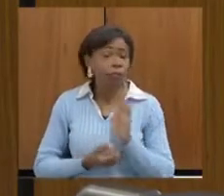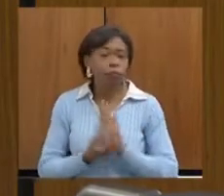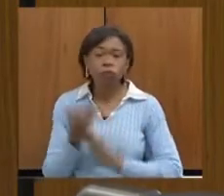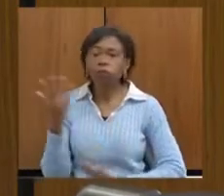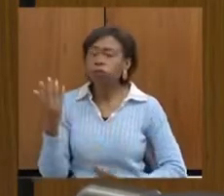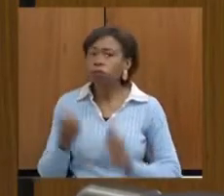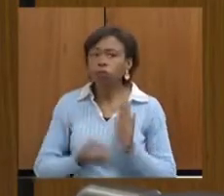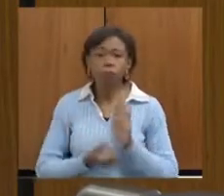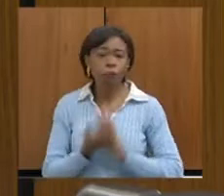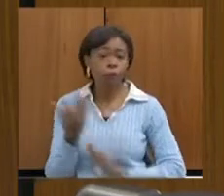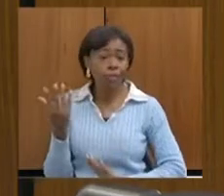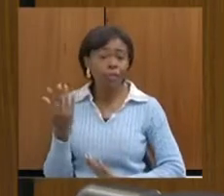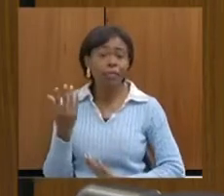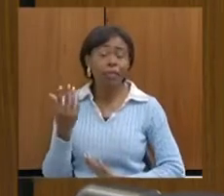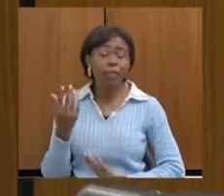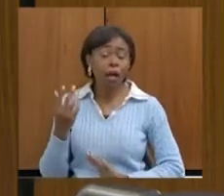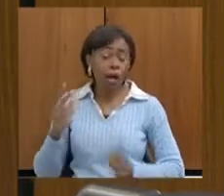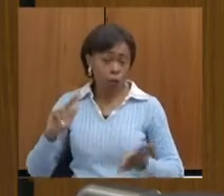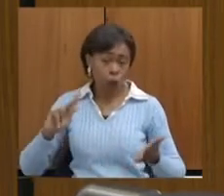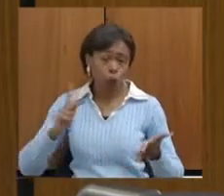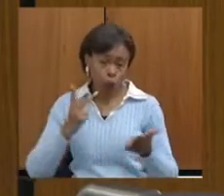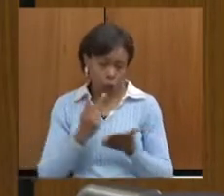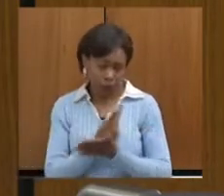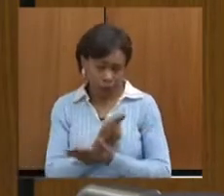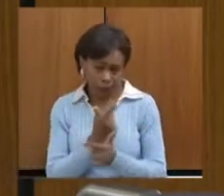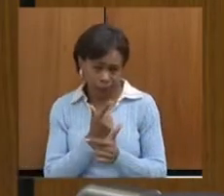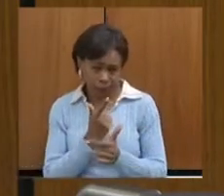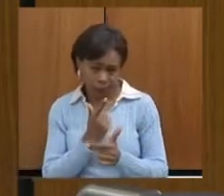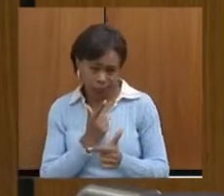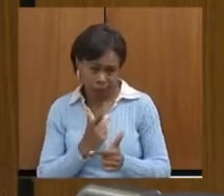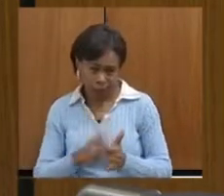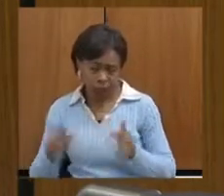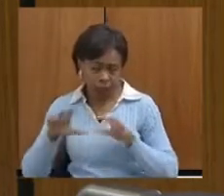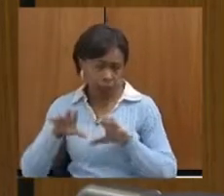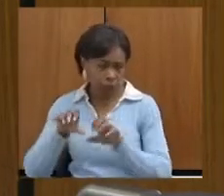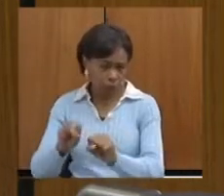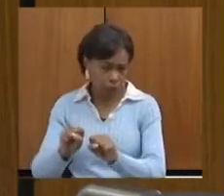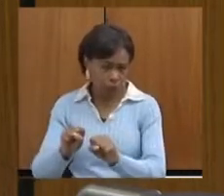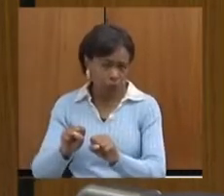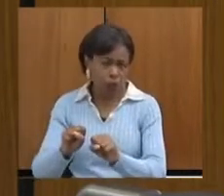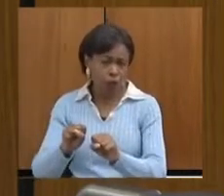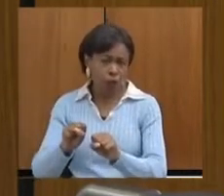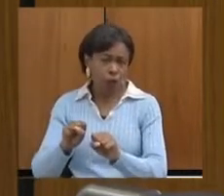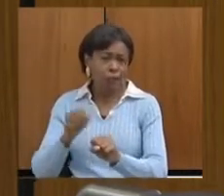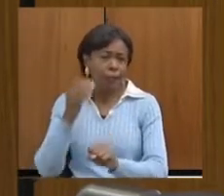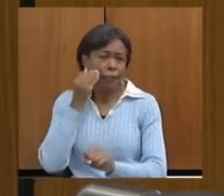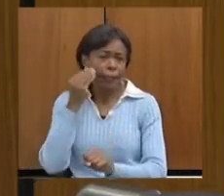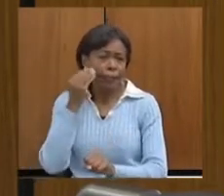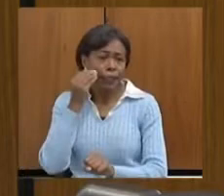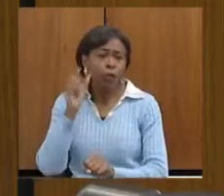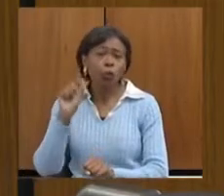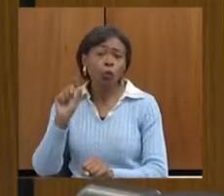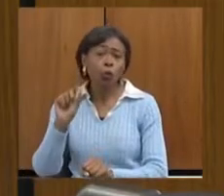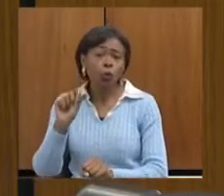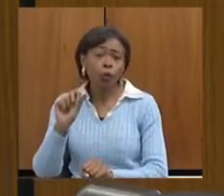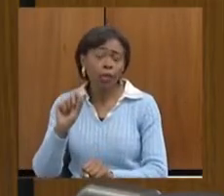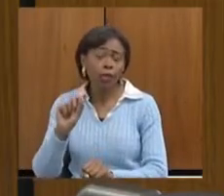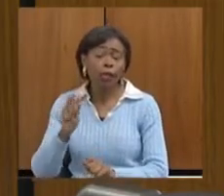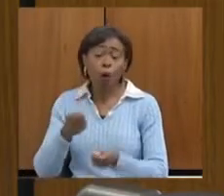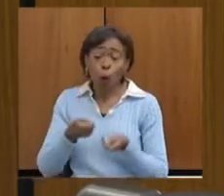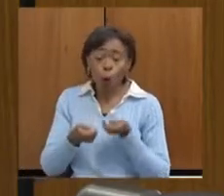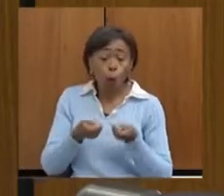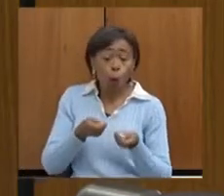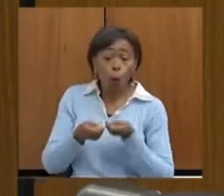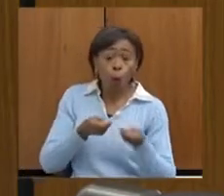dentro desses termos né é a tentando prominar facilitar né o controle estatal